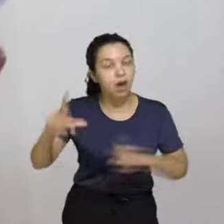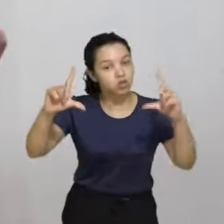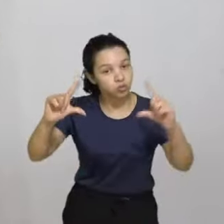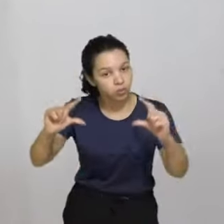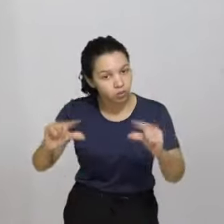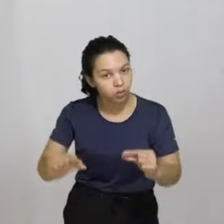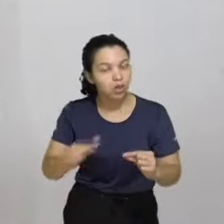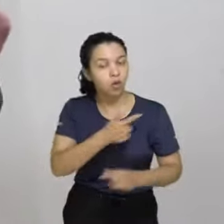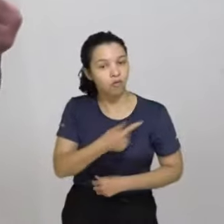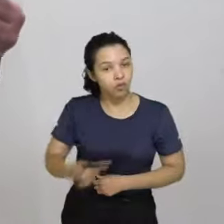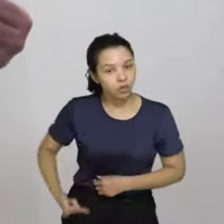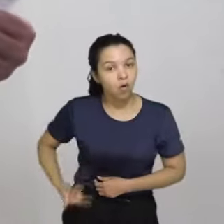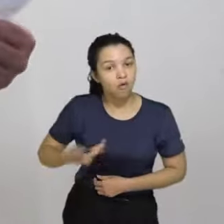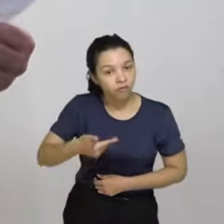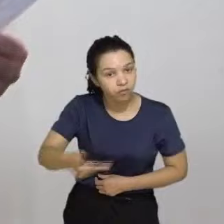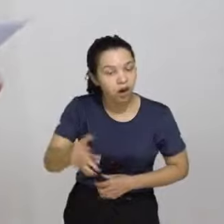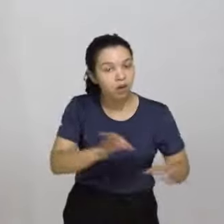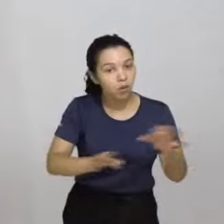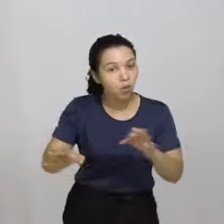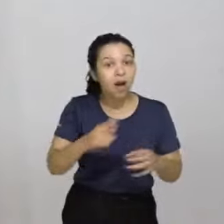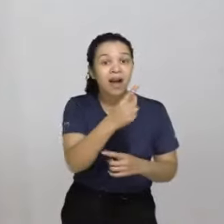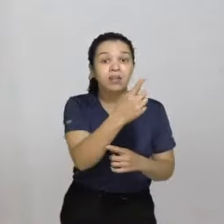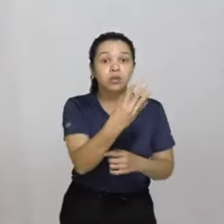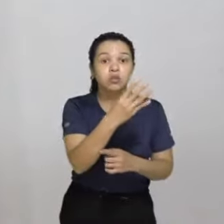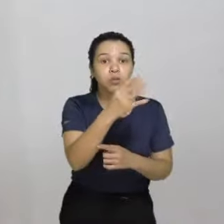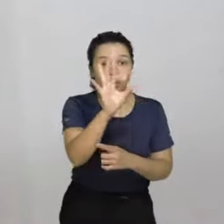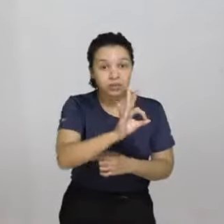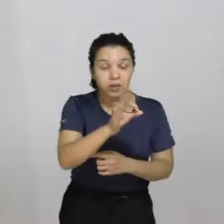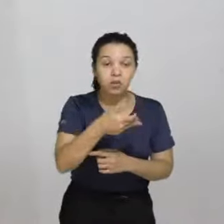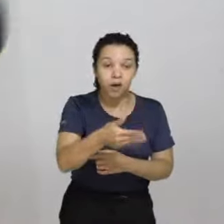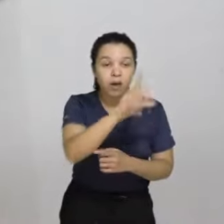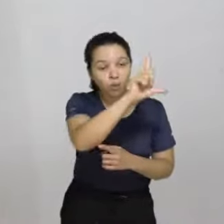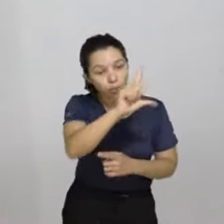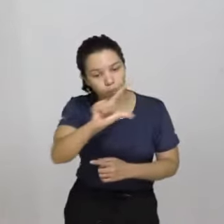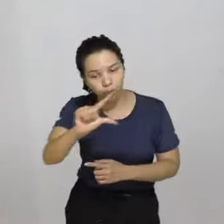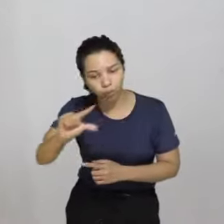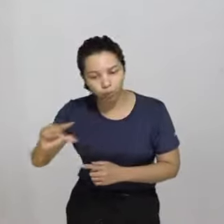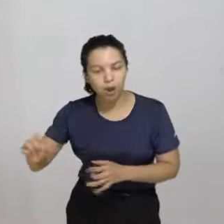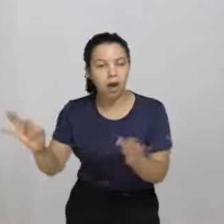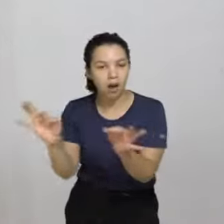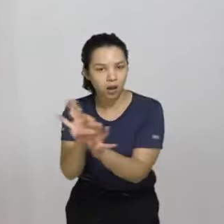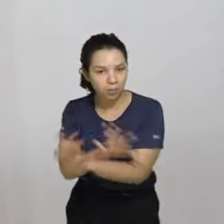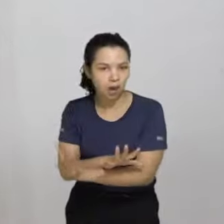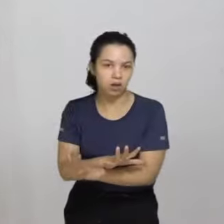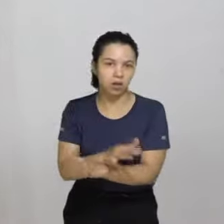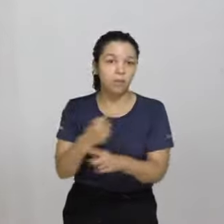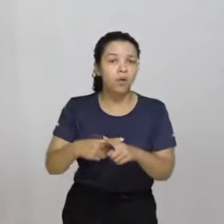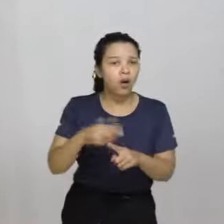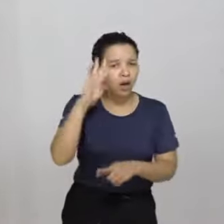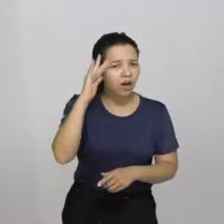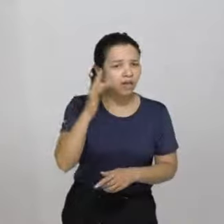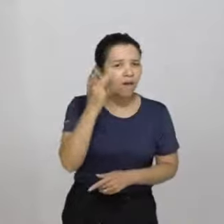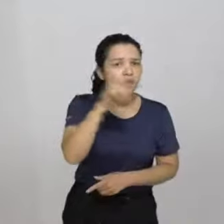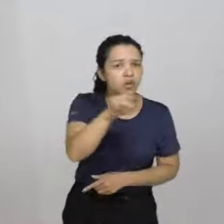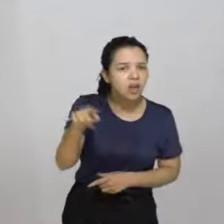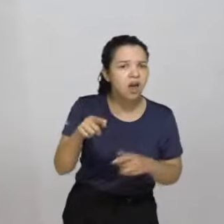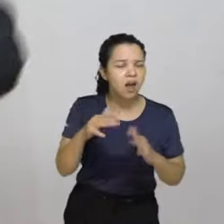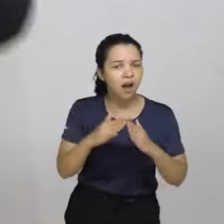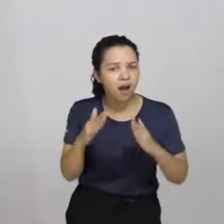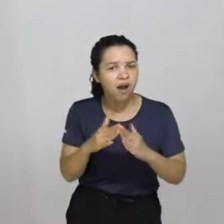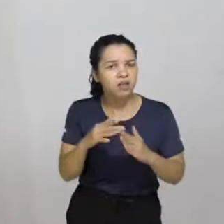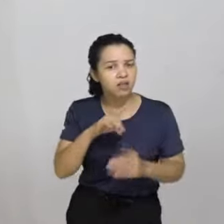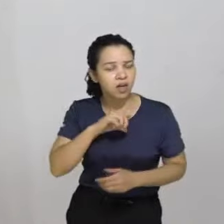reduzir e terminar com os 14%. Porque eu acredito que pessoas que estão em casa ganhando 3, 4, 5, 6 mil